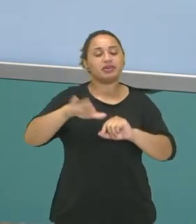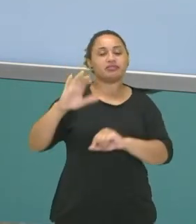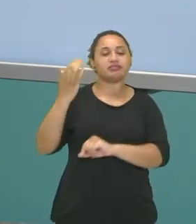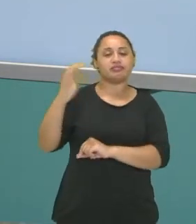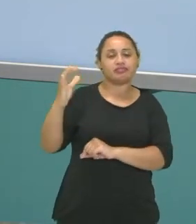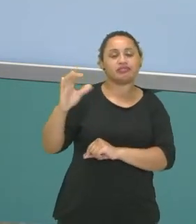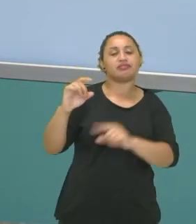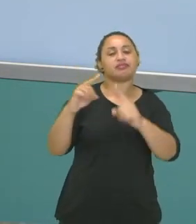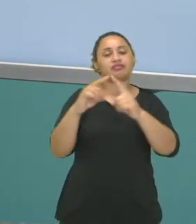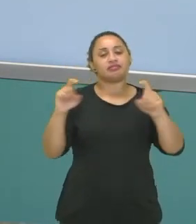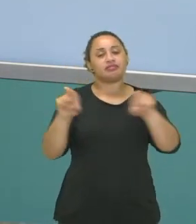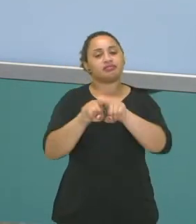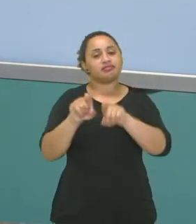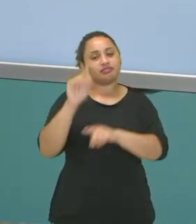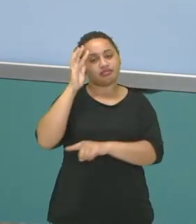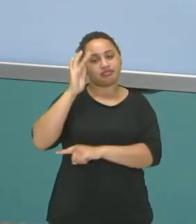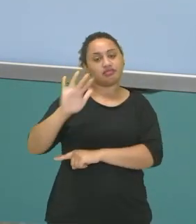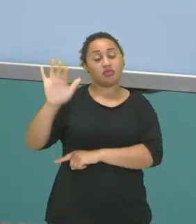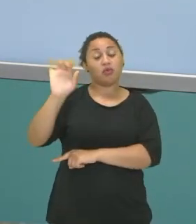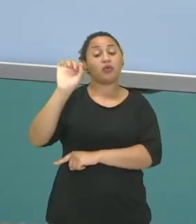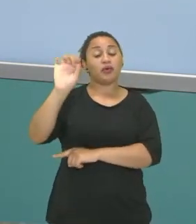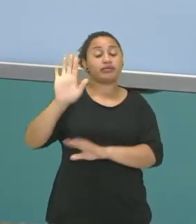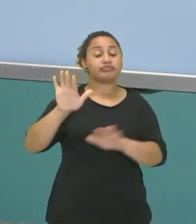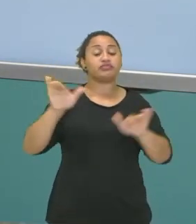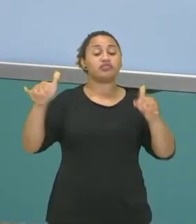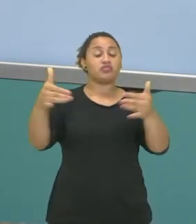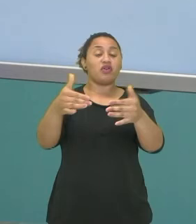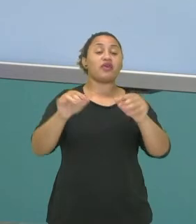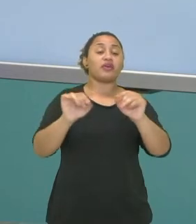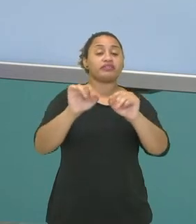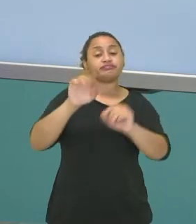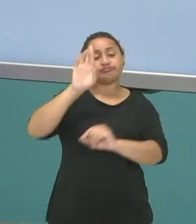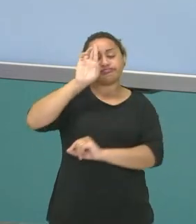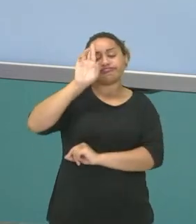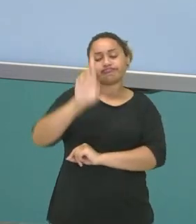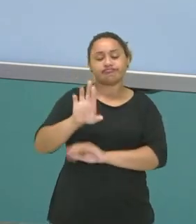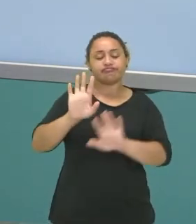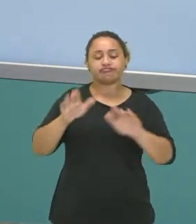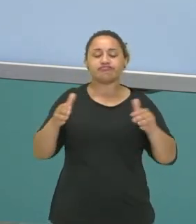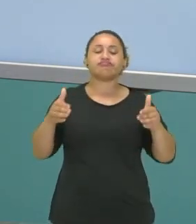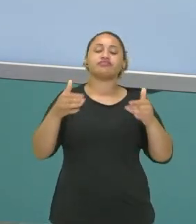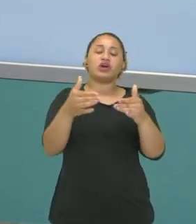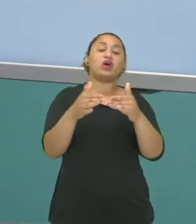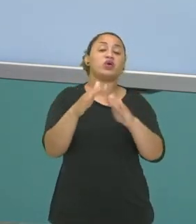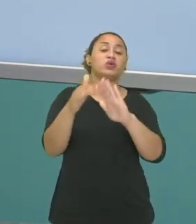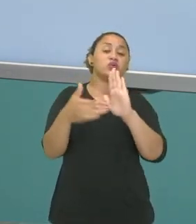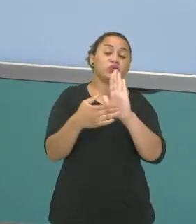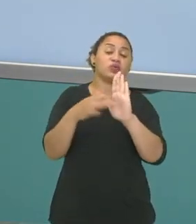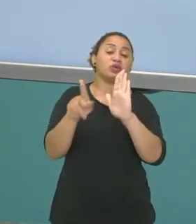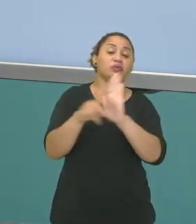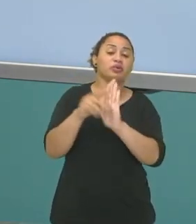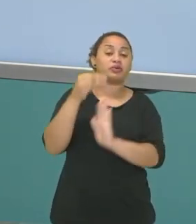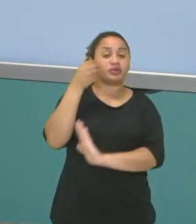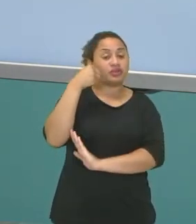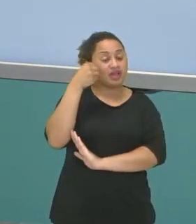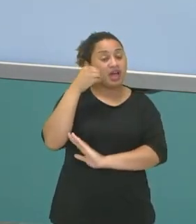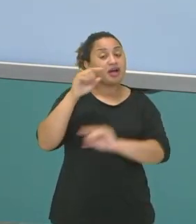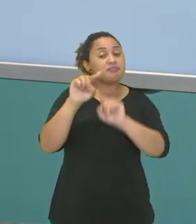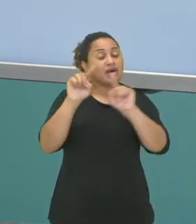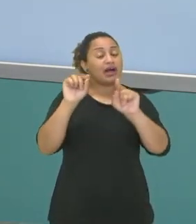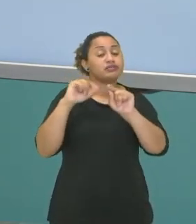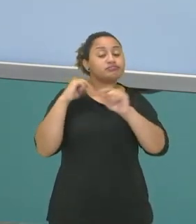filosofia, um viés voltado para a razão. Mantém-se a ideia de que tudo vem da experiência, mas quem